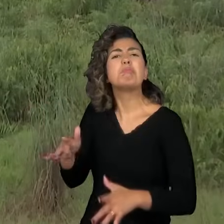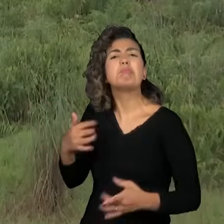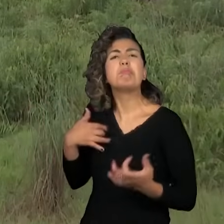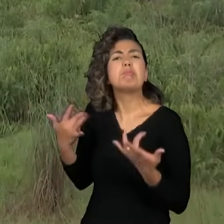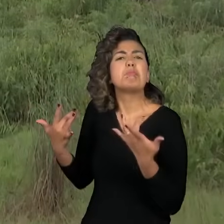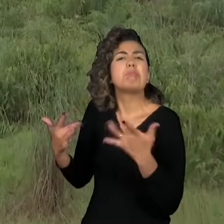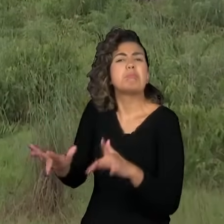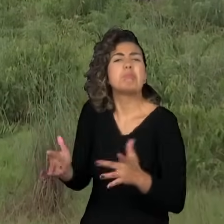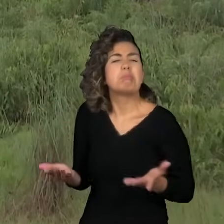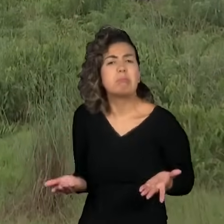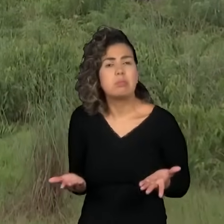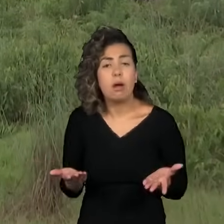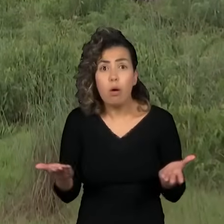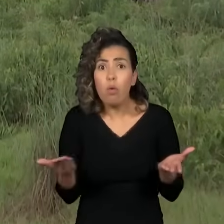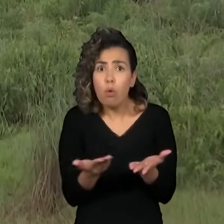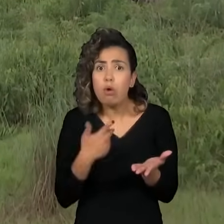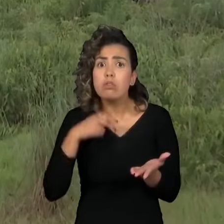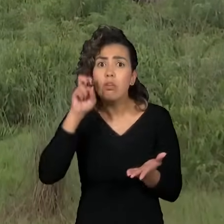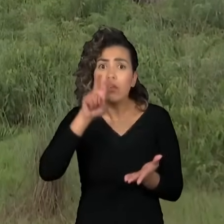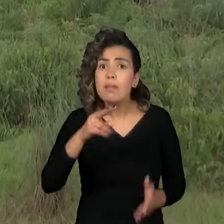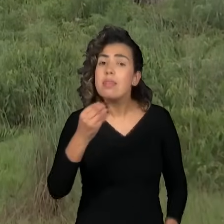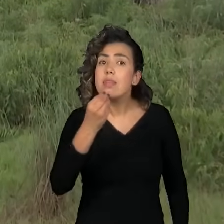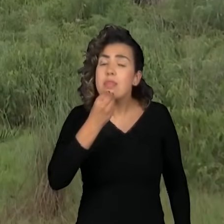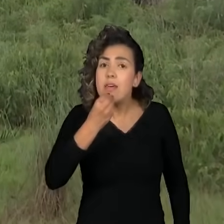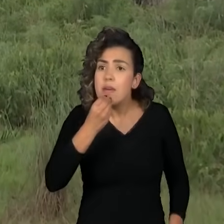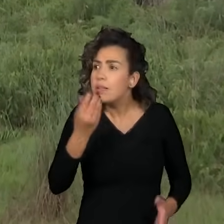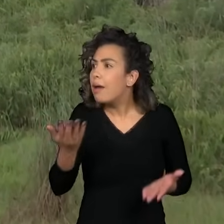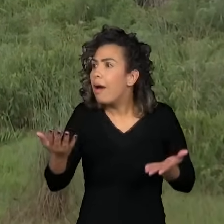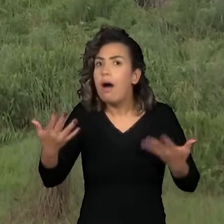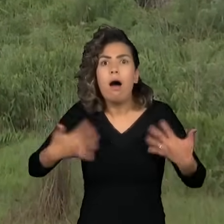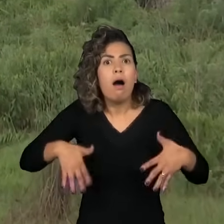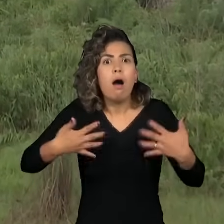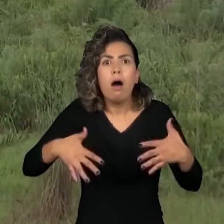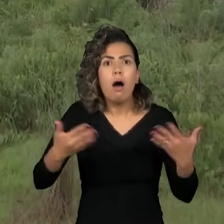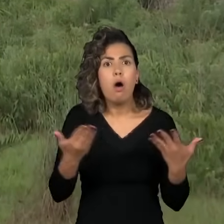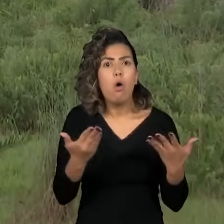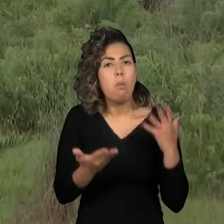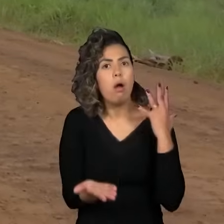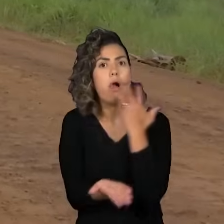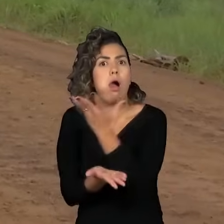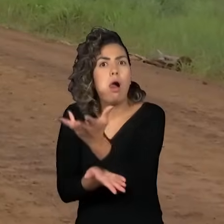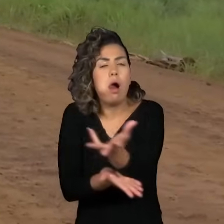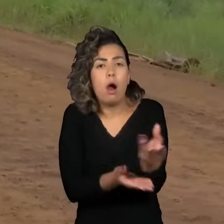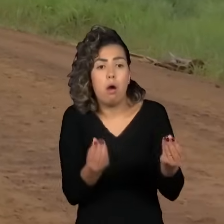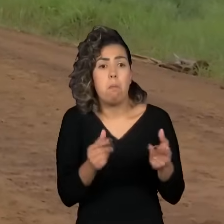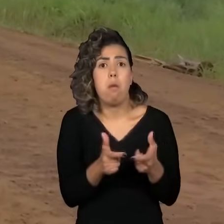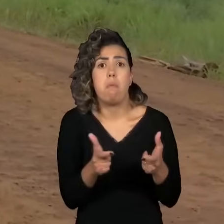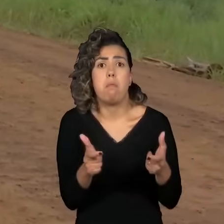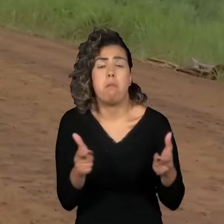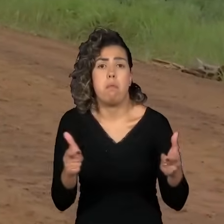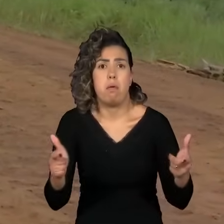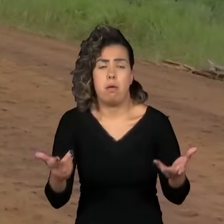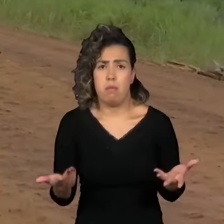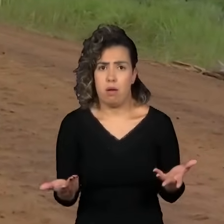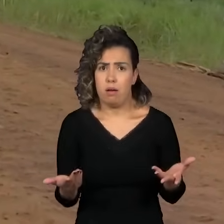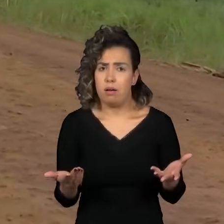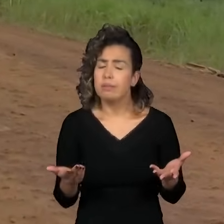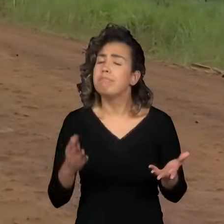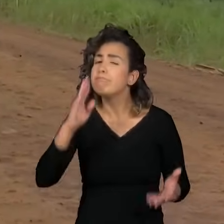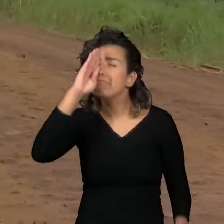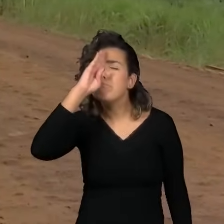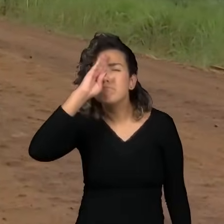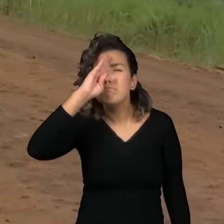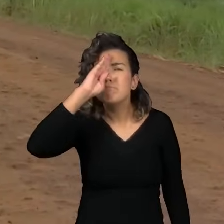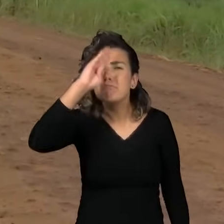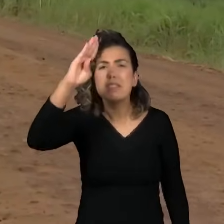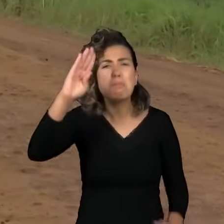e hoje em dia o que a gente vê é o processo de interiorização do desmatamento na Amazônia. Essa região ocorre especialmente